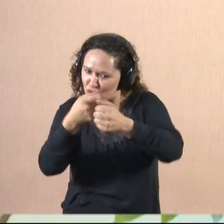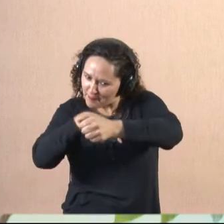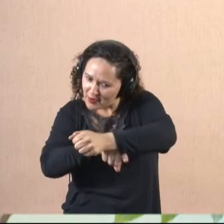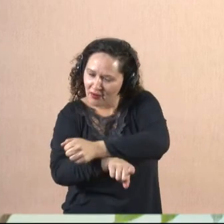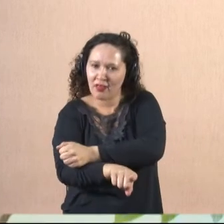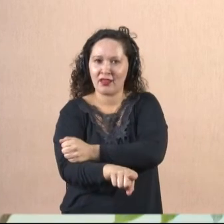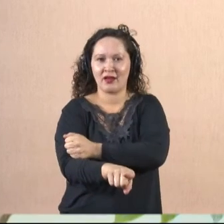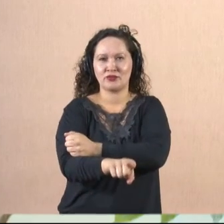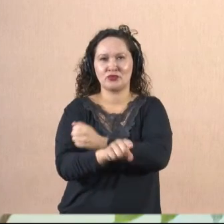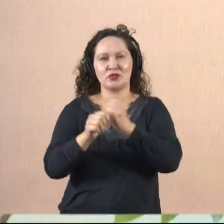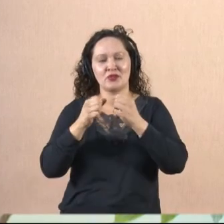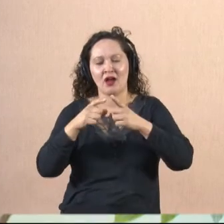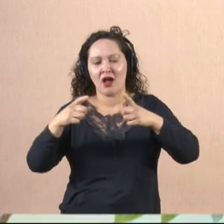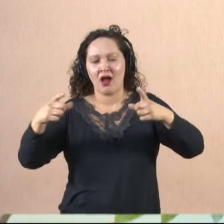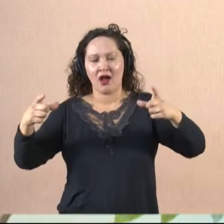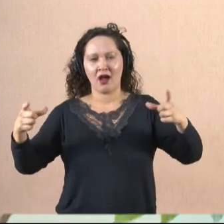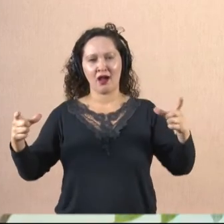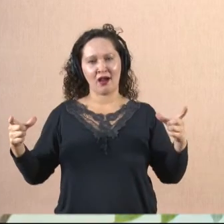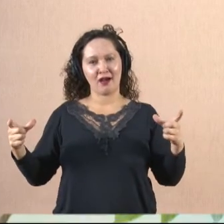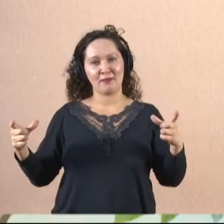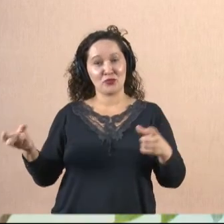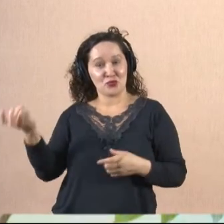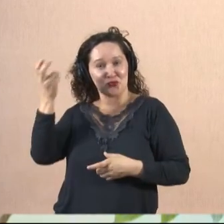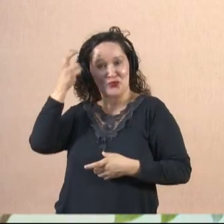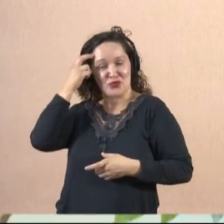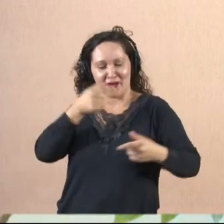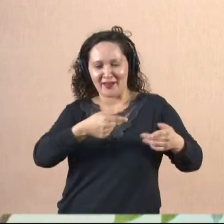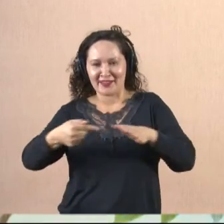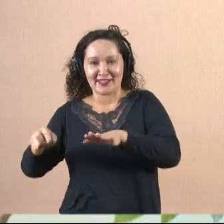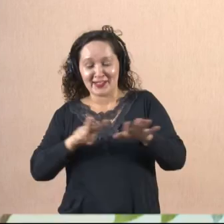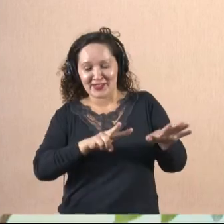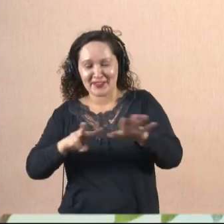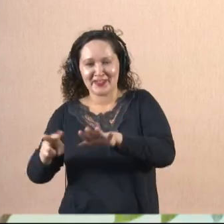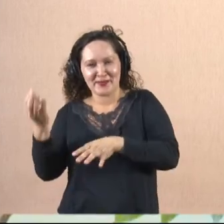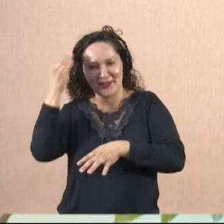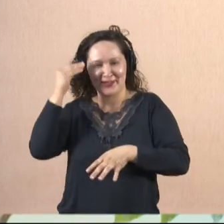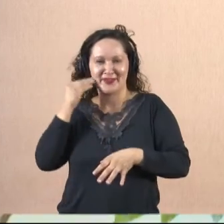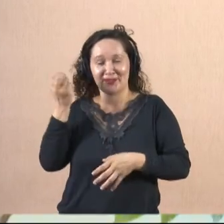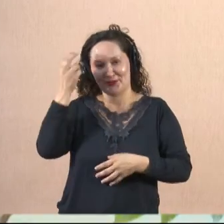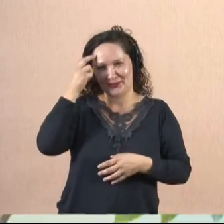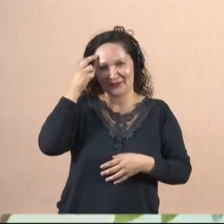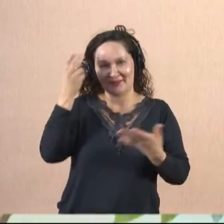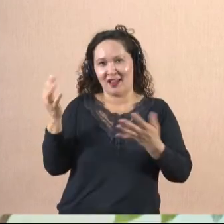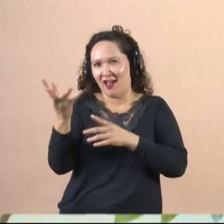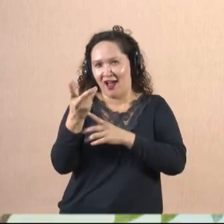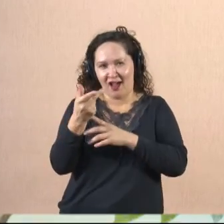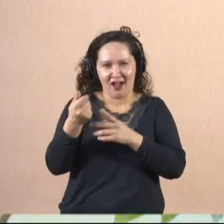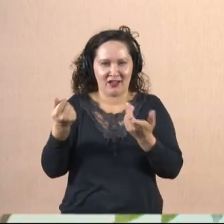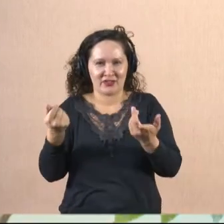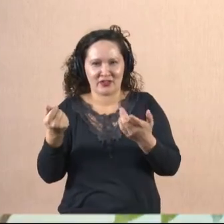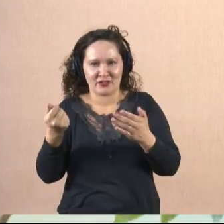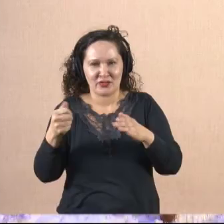mergulhado na amplo cardápio da semana cultural da coreia tais como arte marcial